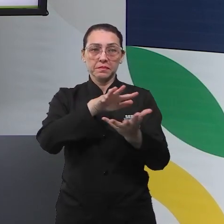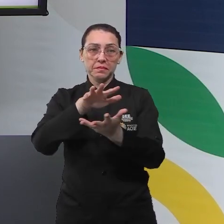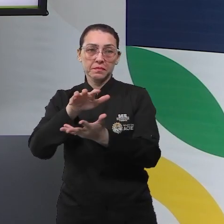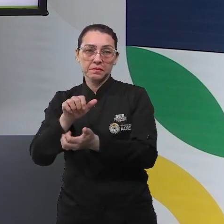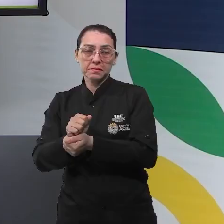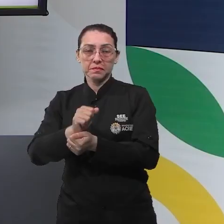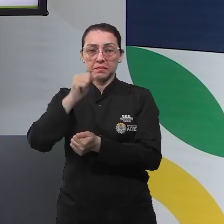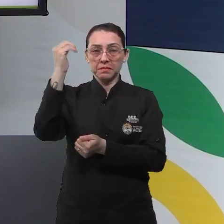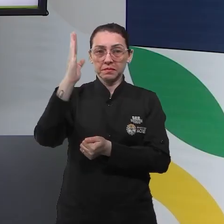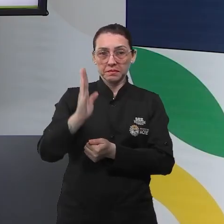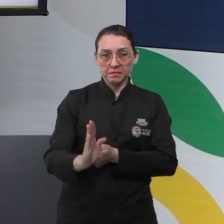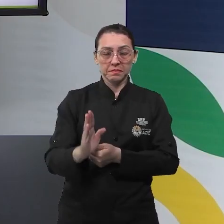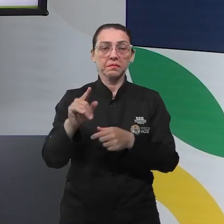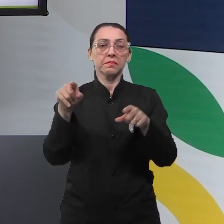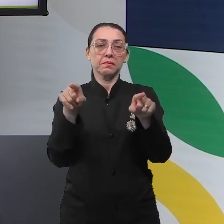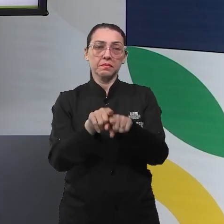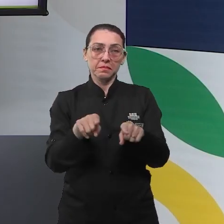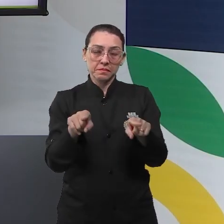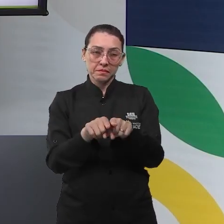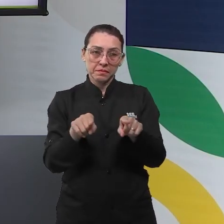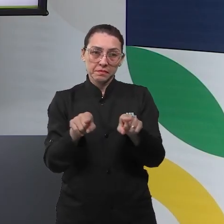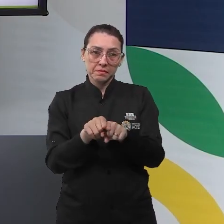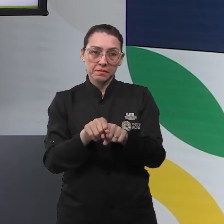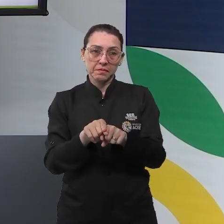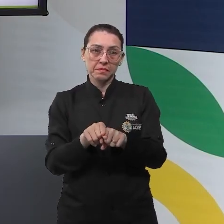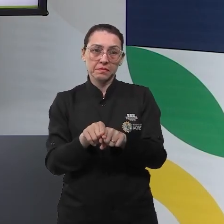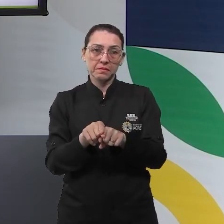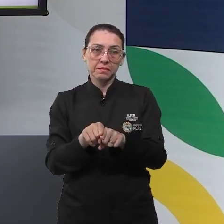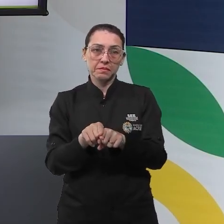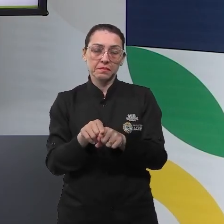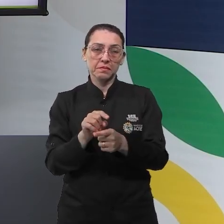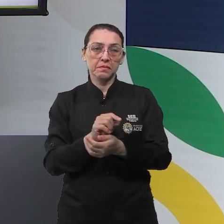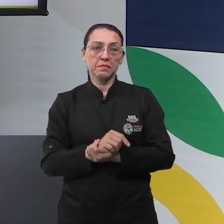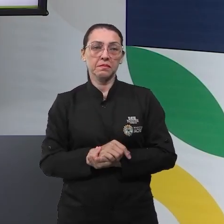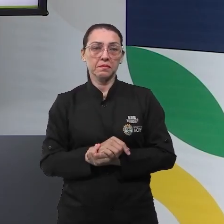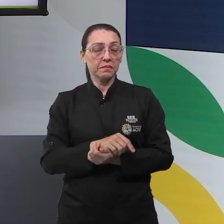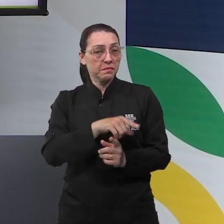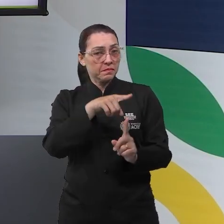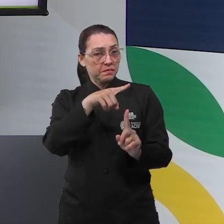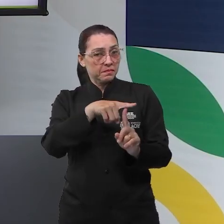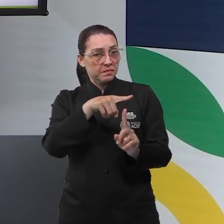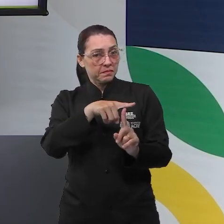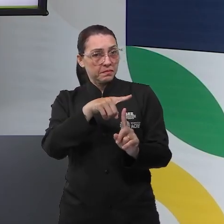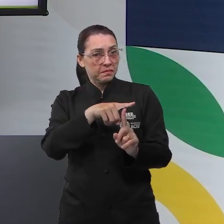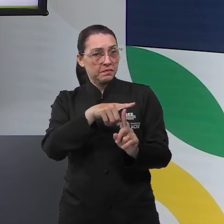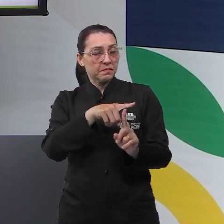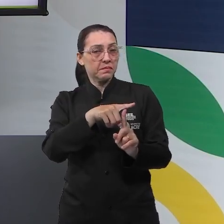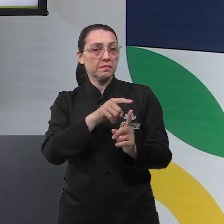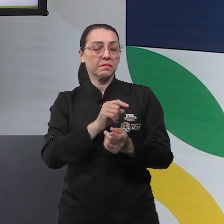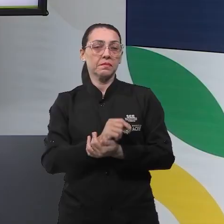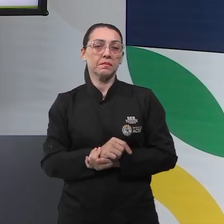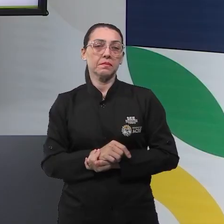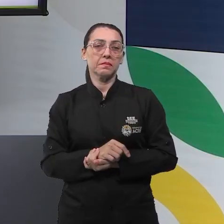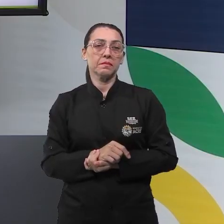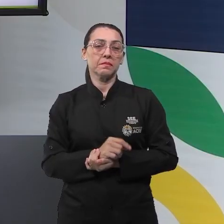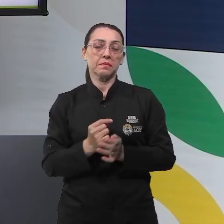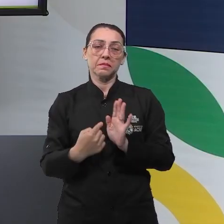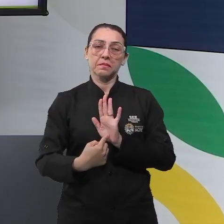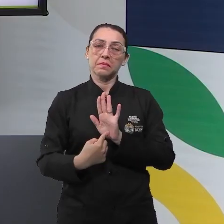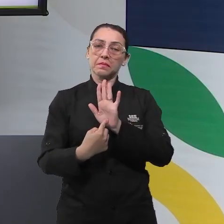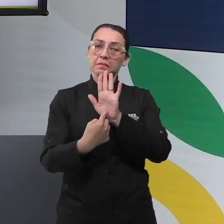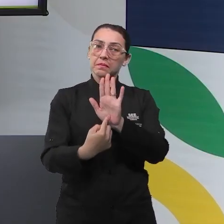no Brasil a versão também desse tipo de programa, né, que